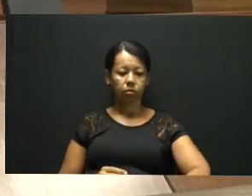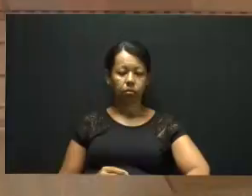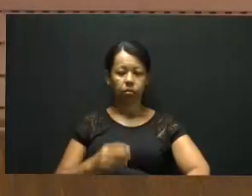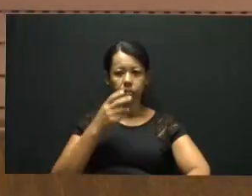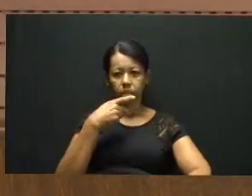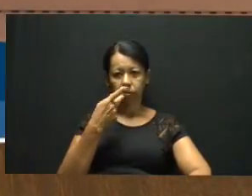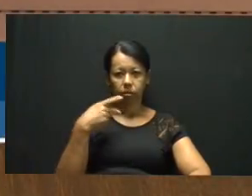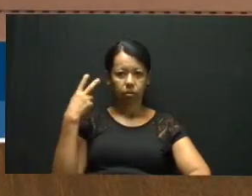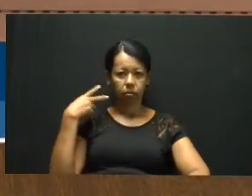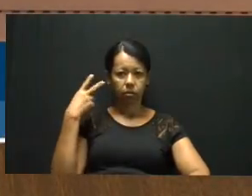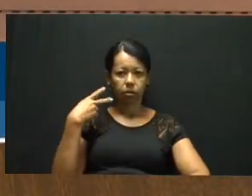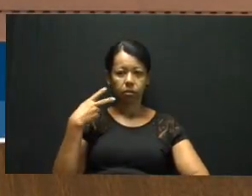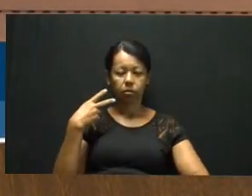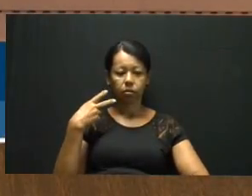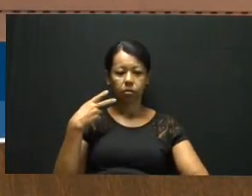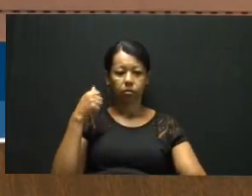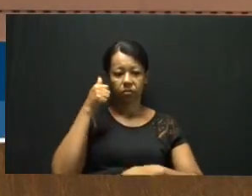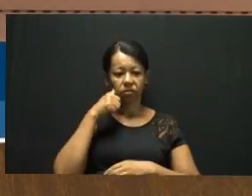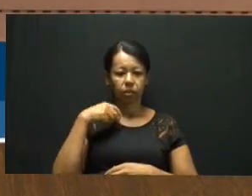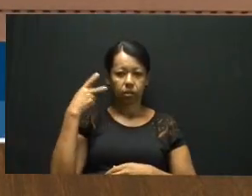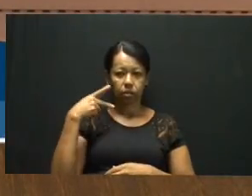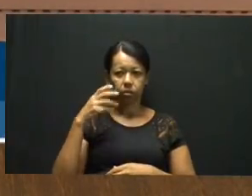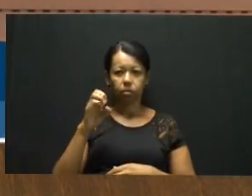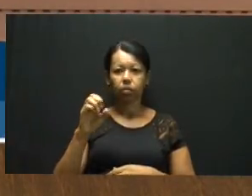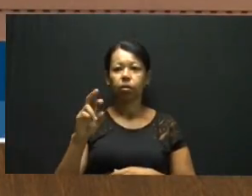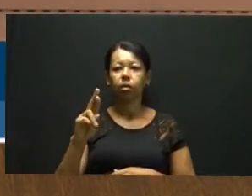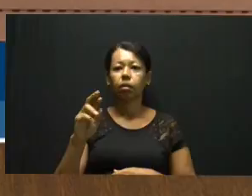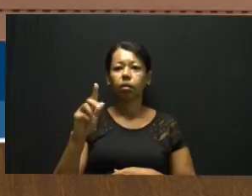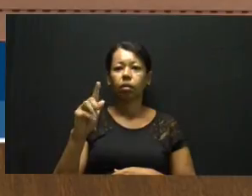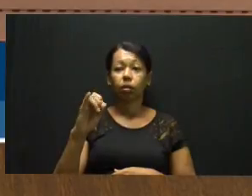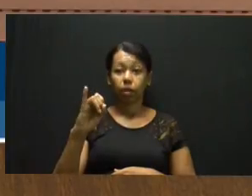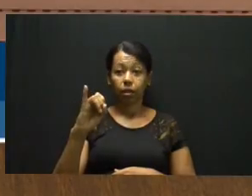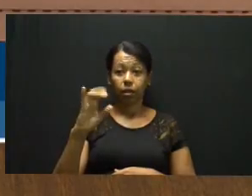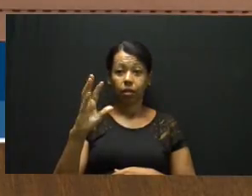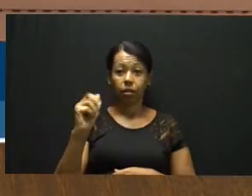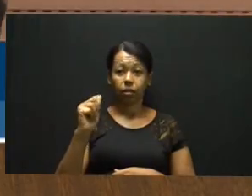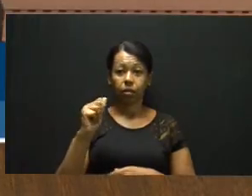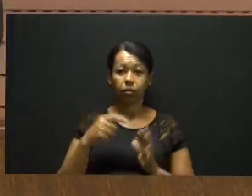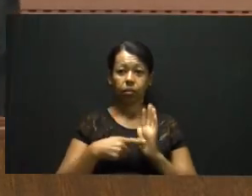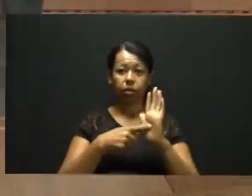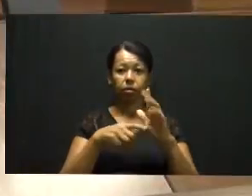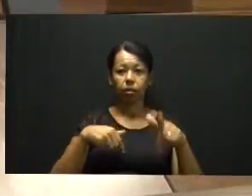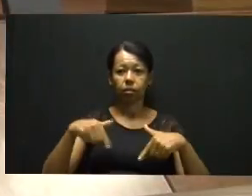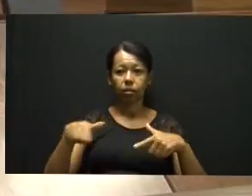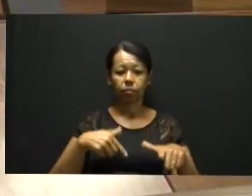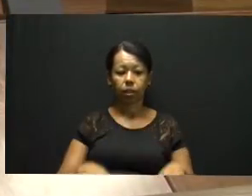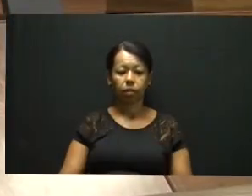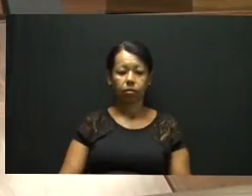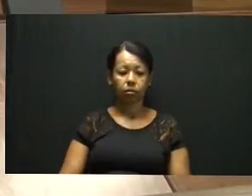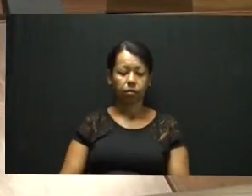Concedo a palavra à vereadora Érica Versosa, que dispõe de 5 minutos para a apresentação dos seus trabalhos.